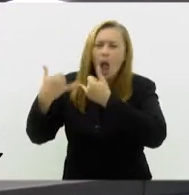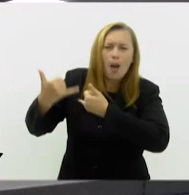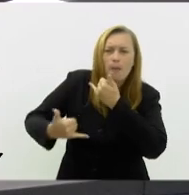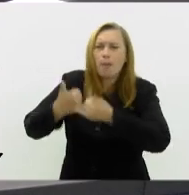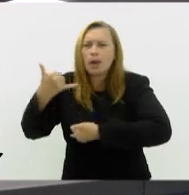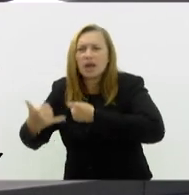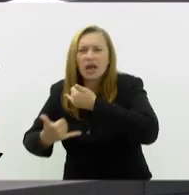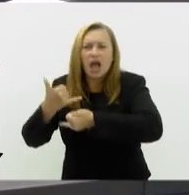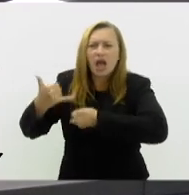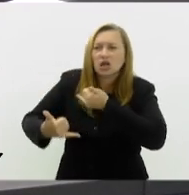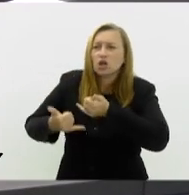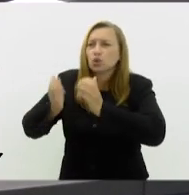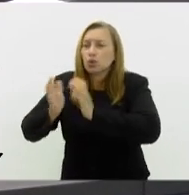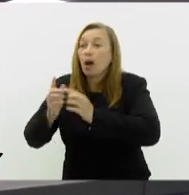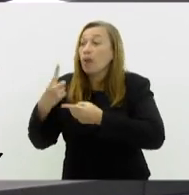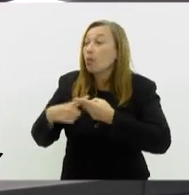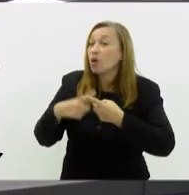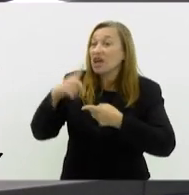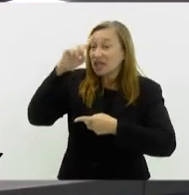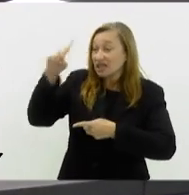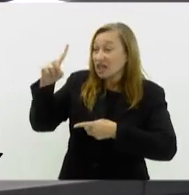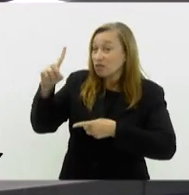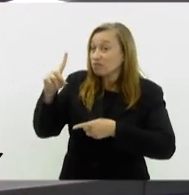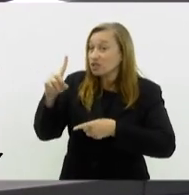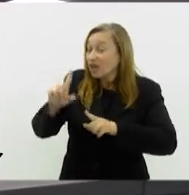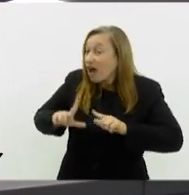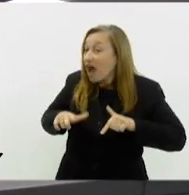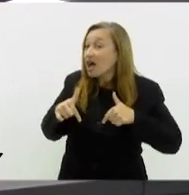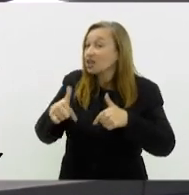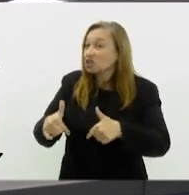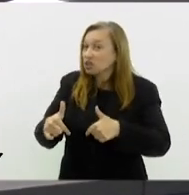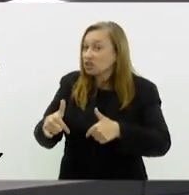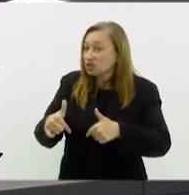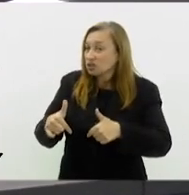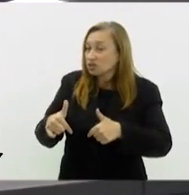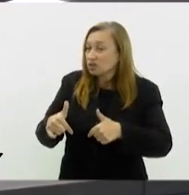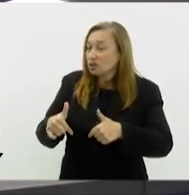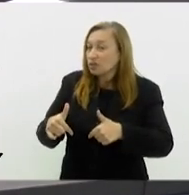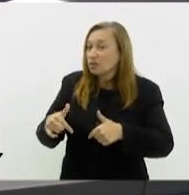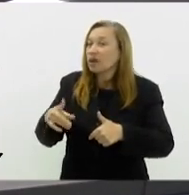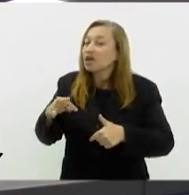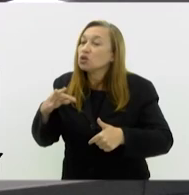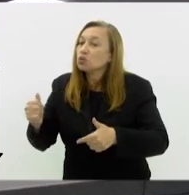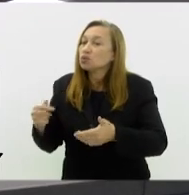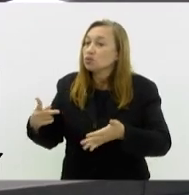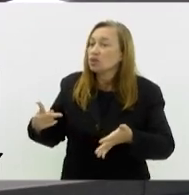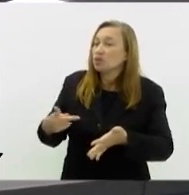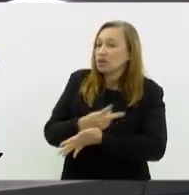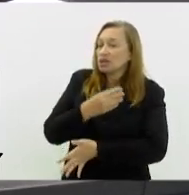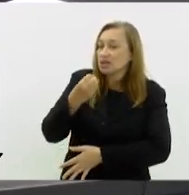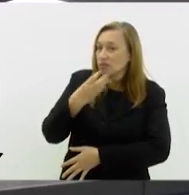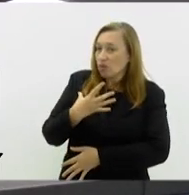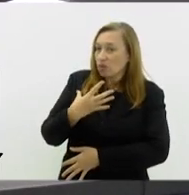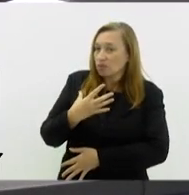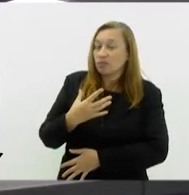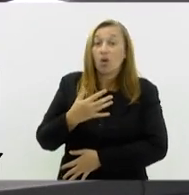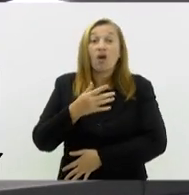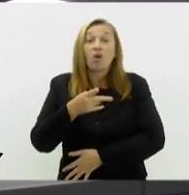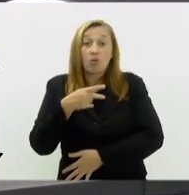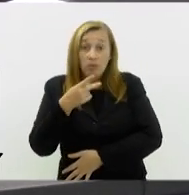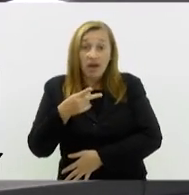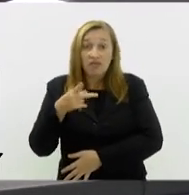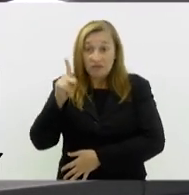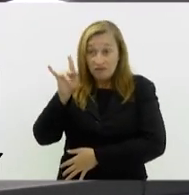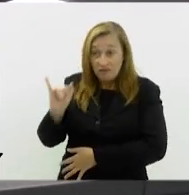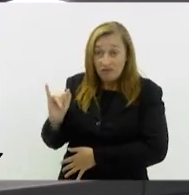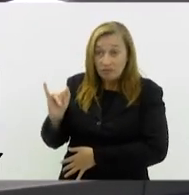bolinha Porque Deus está trabalhando muito para que isso aconteça relato do pai eu